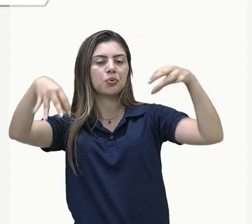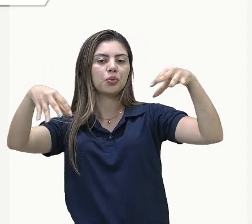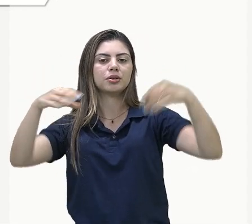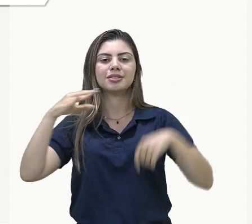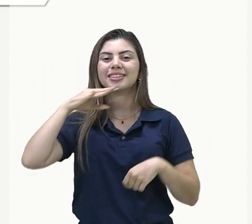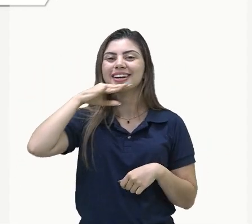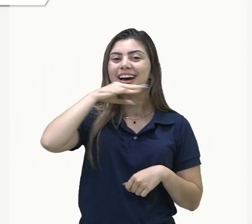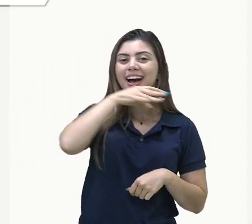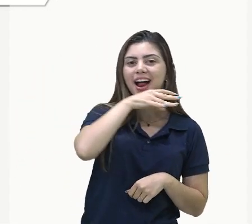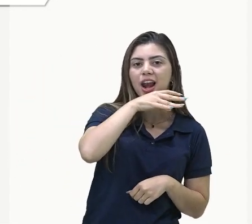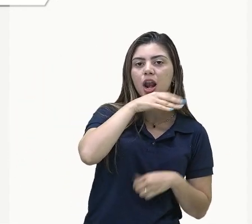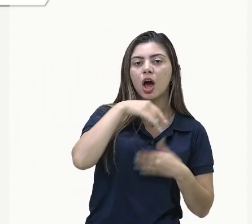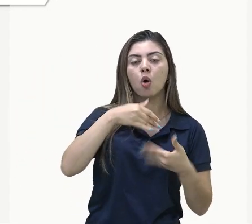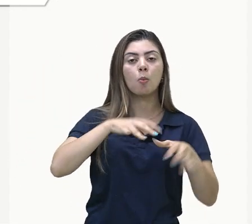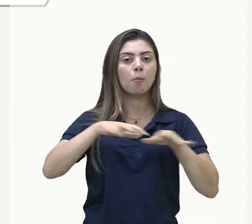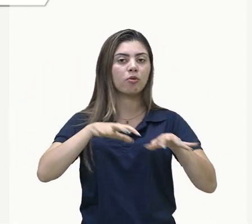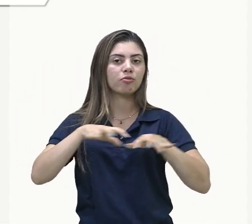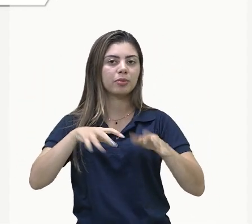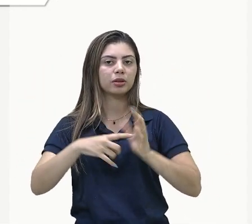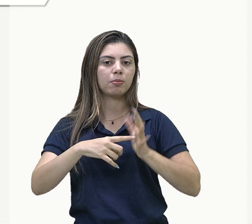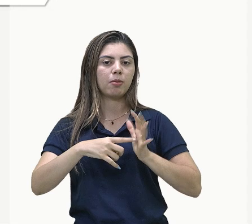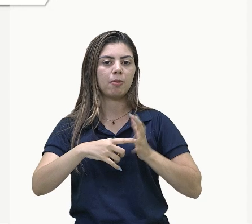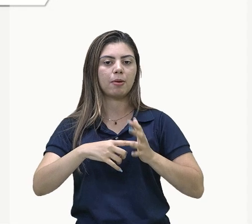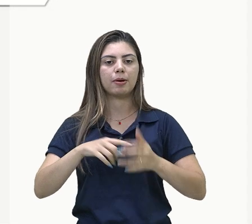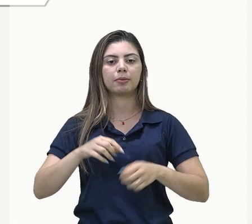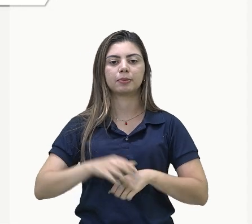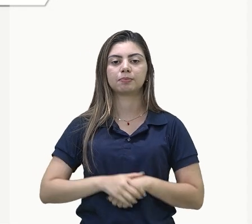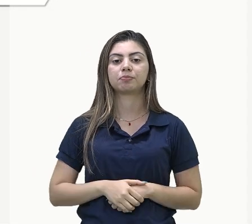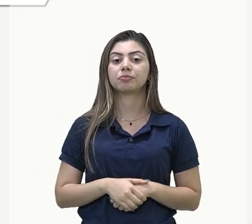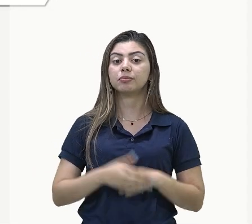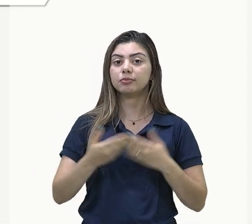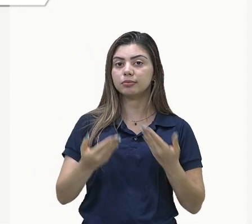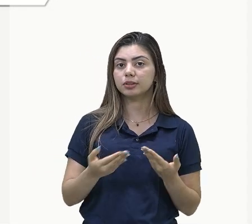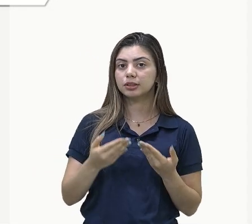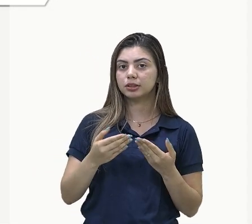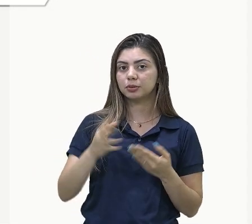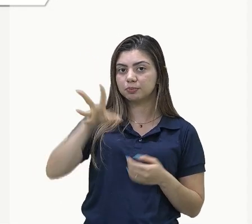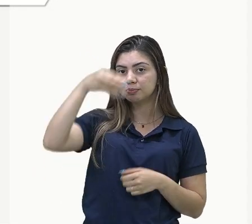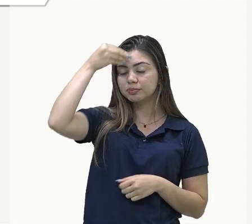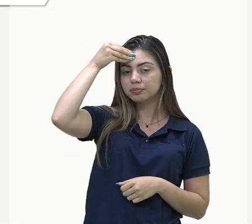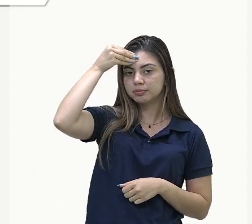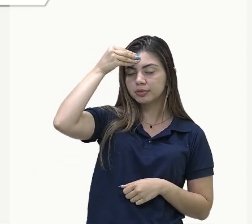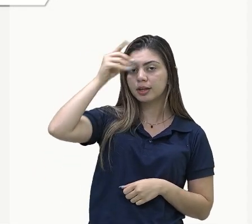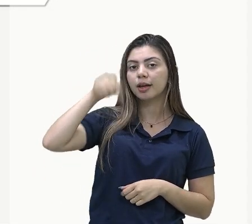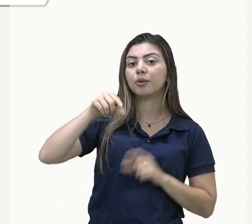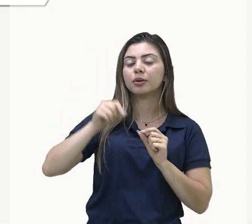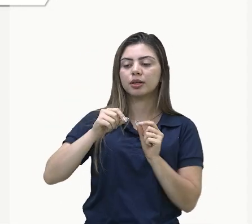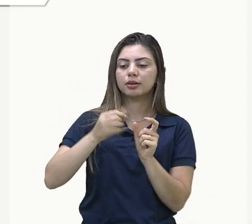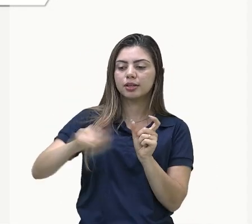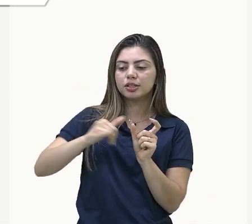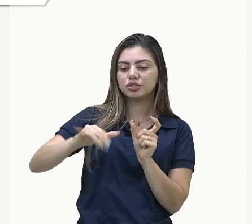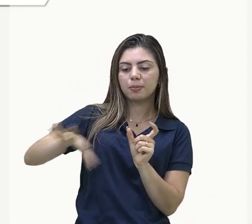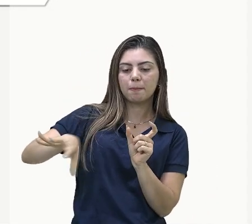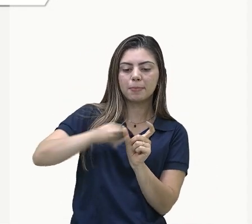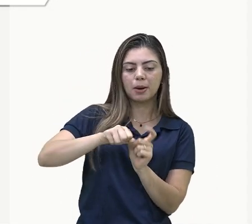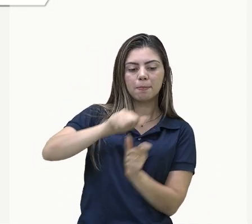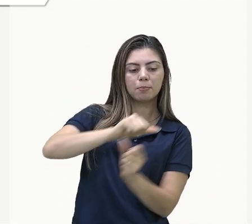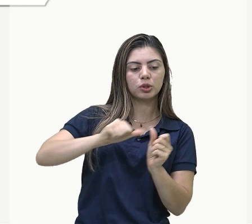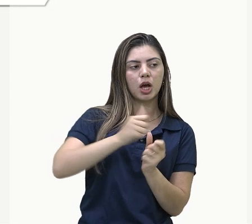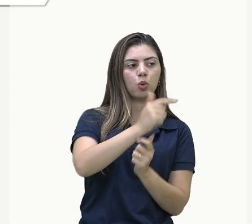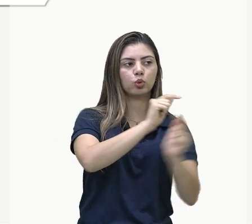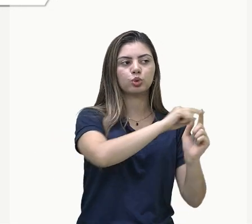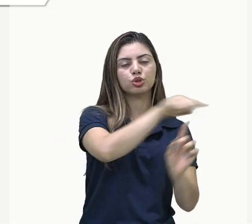ou movimento. Logo, função principal, converter energia elétrica em outras formas úteis de